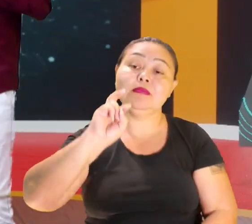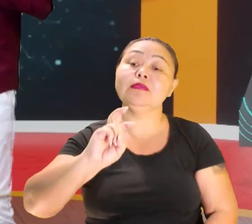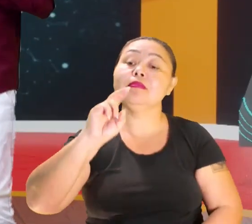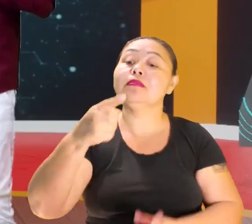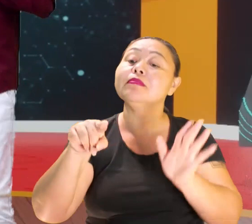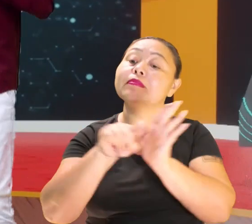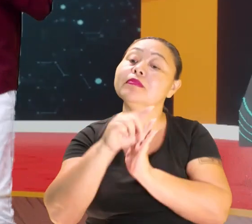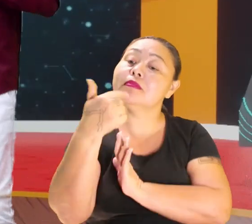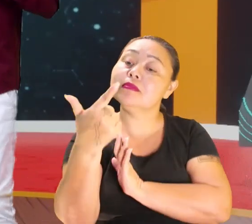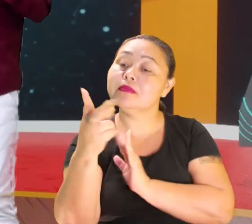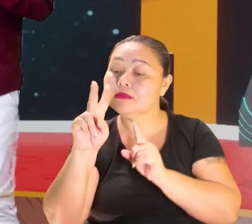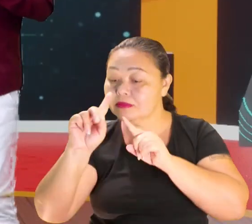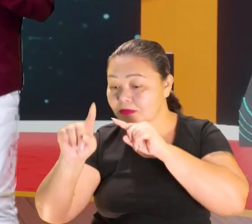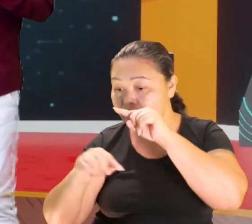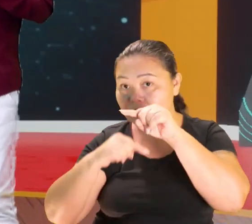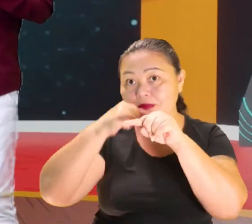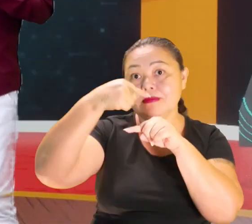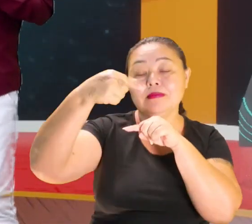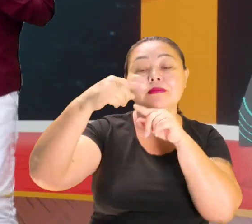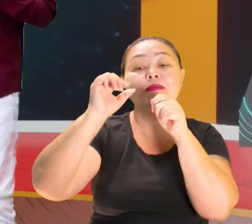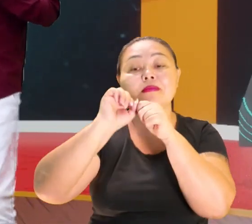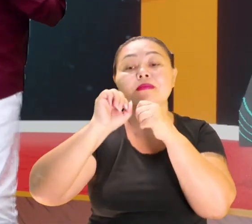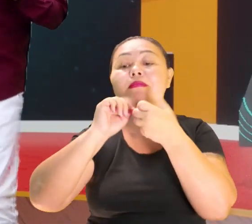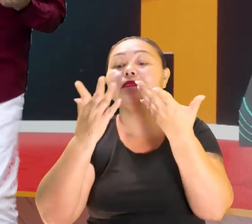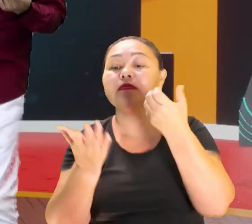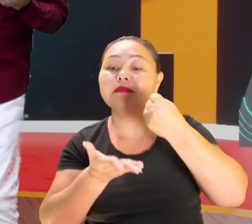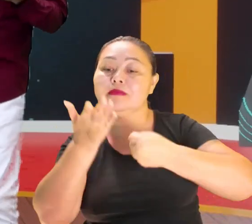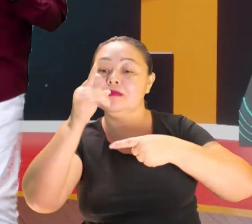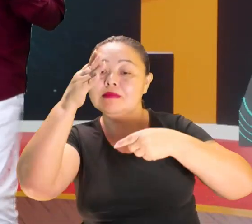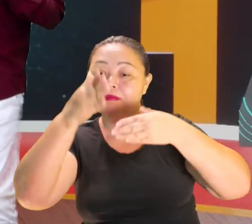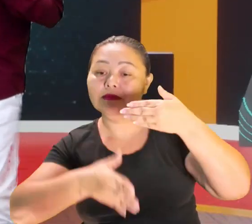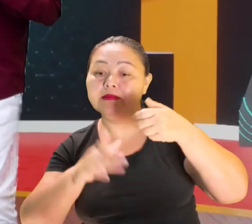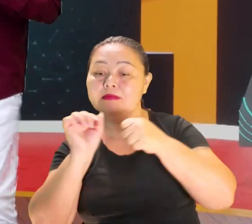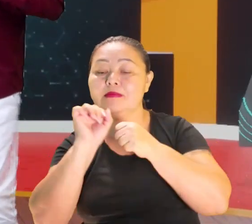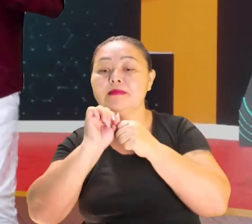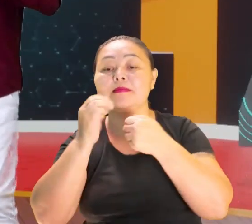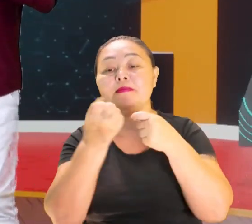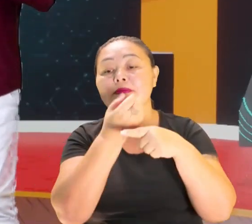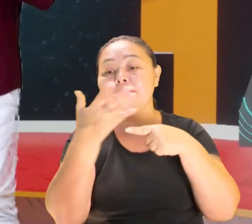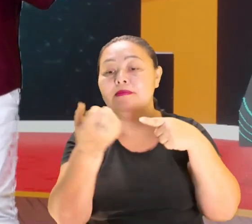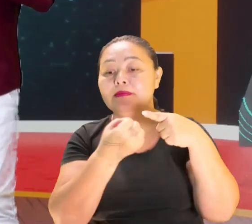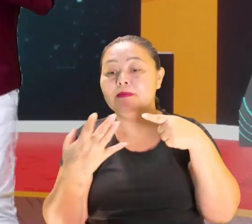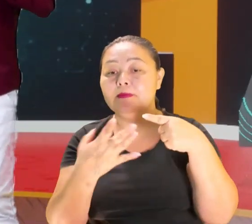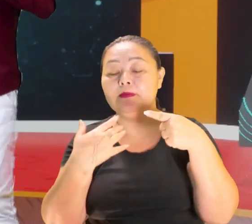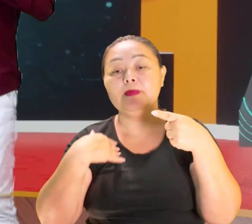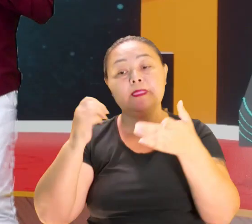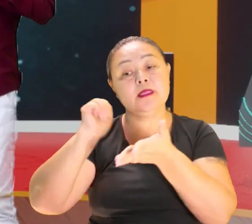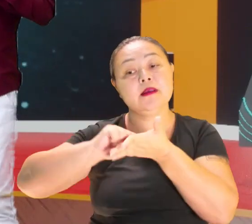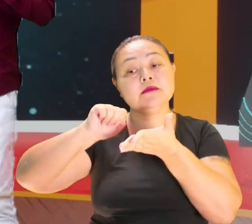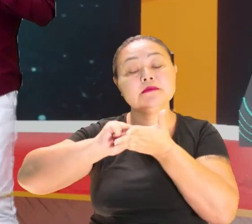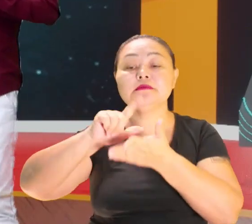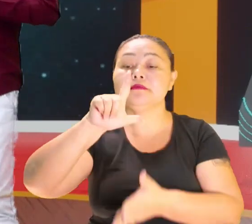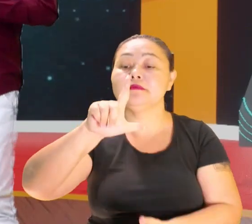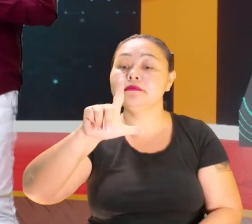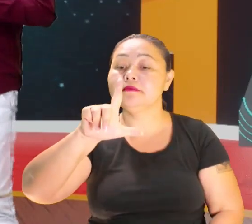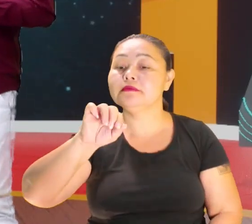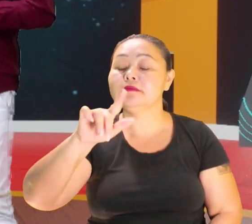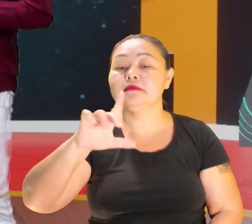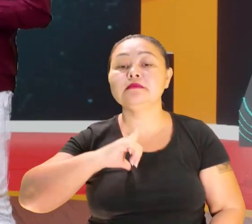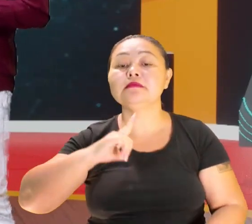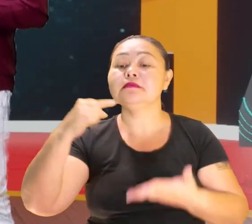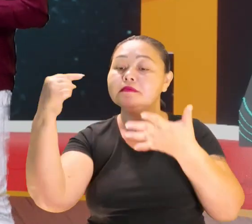menos 2. A gente vai fazendo esse trabalho da fatoração das frações, escrevendo o nosso logaritmo